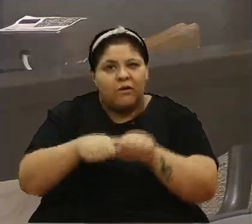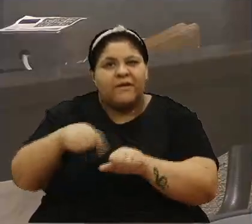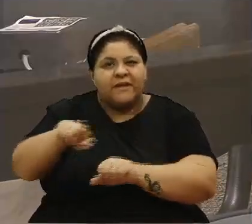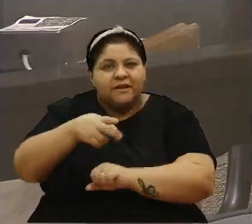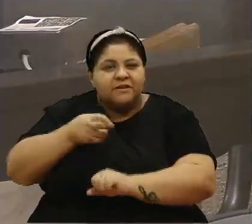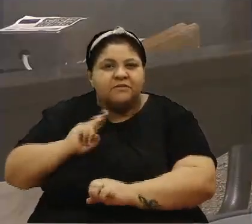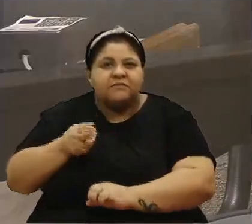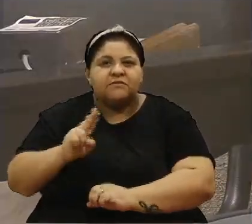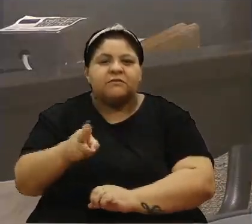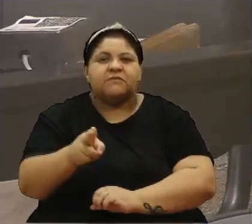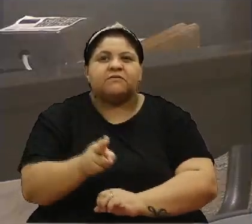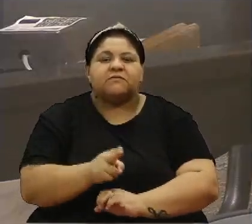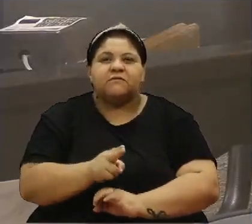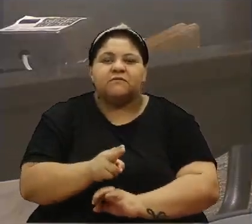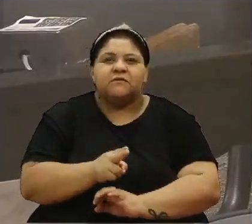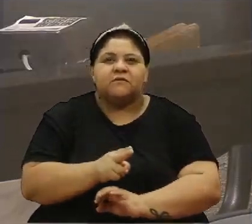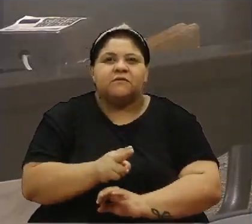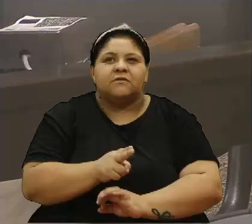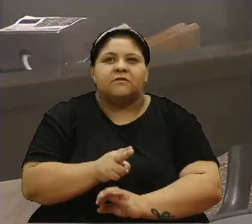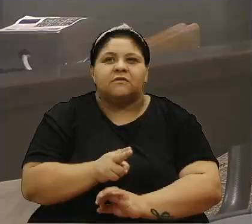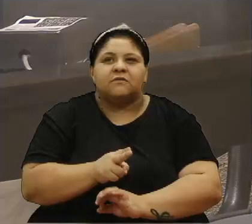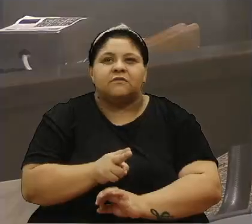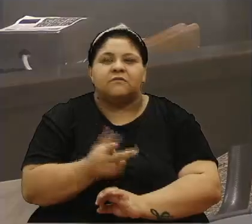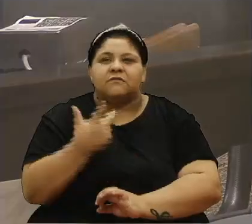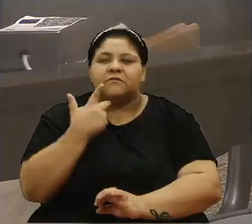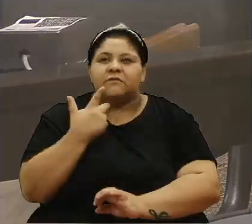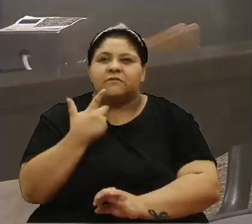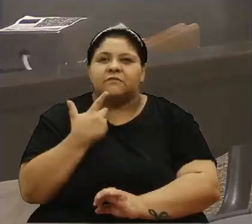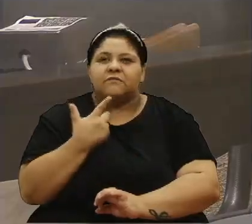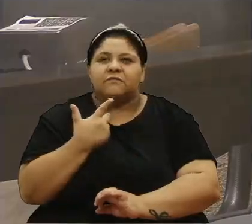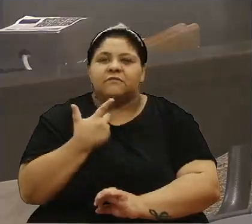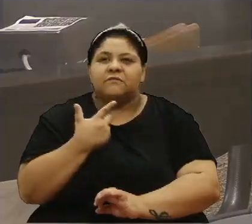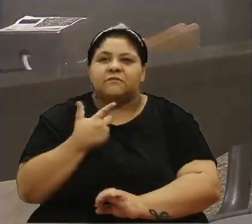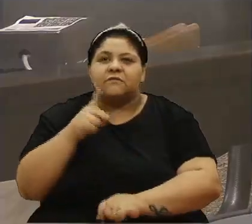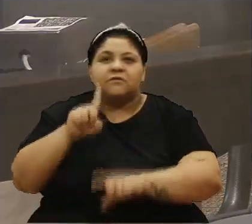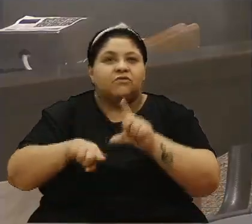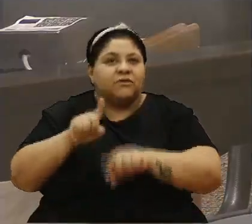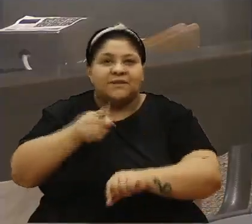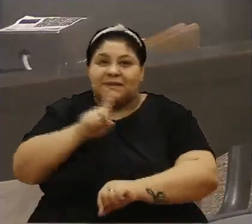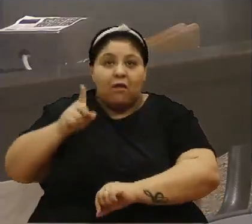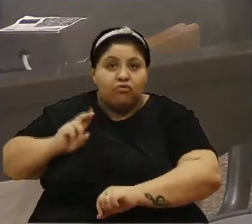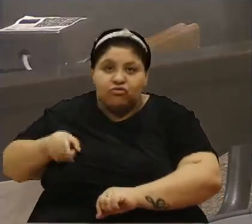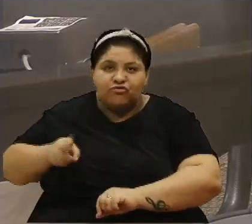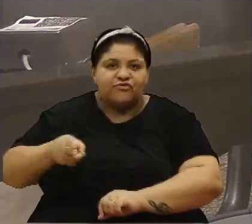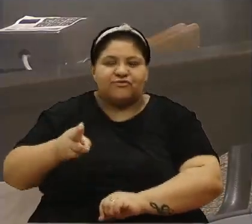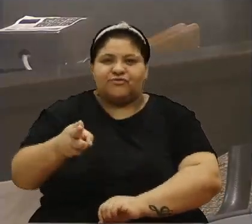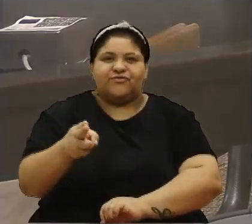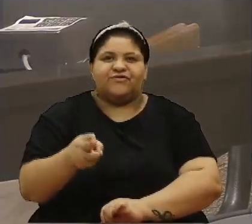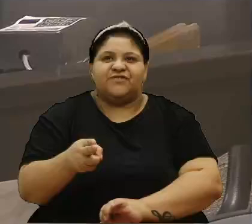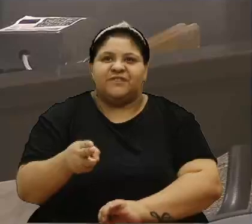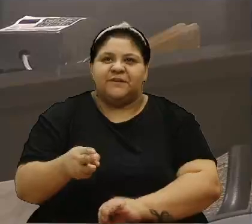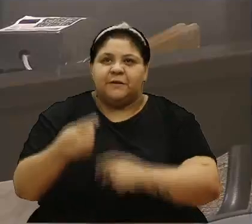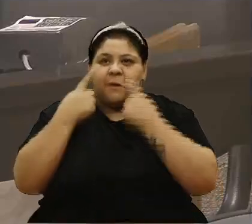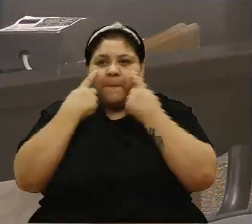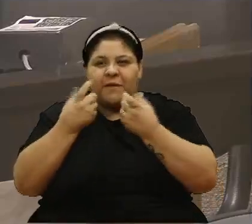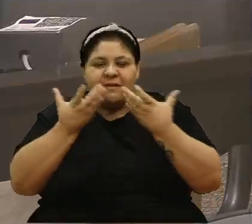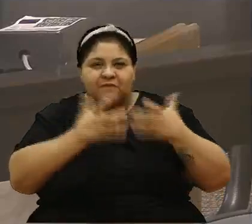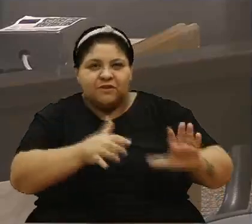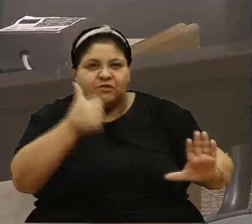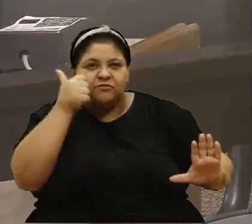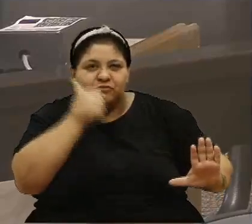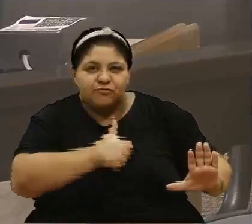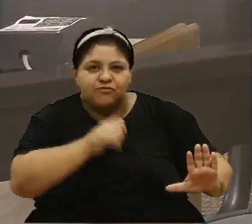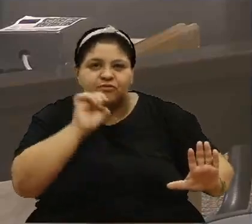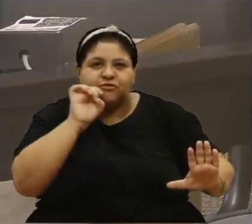continue perpetuando aí essa questão para que as coisas não se perpetuem, a questão da violência contra a mulher.